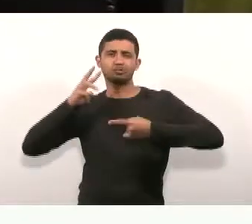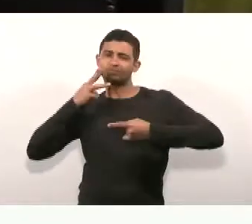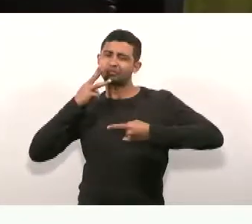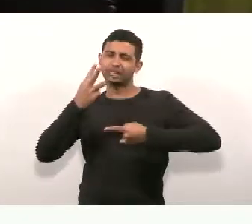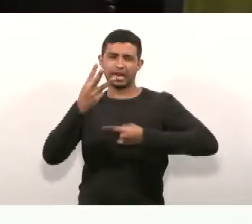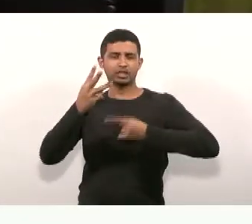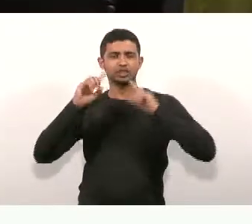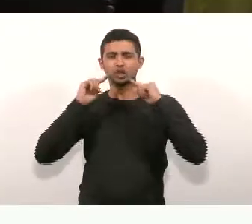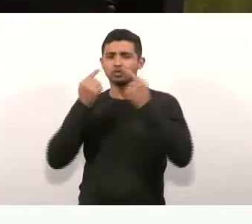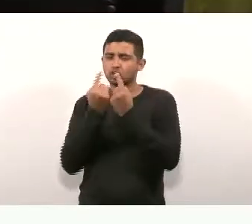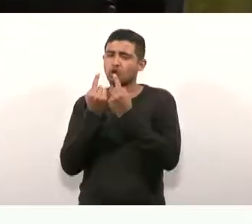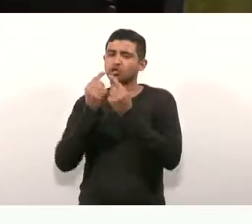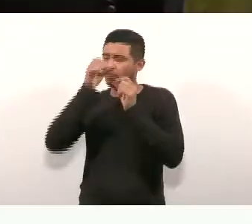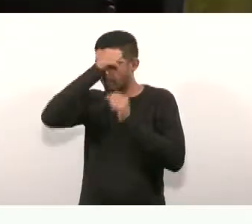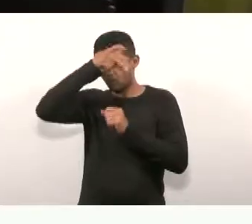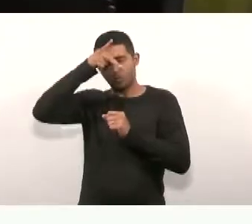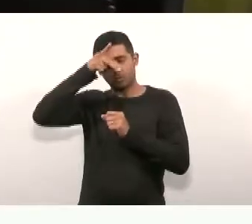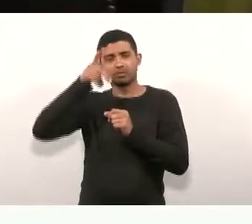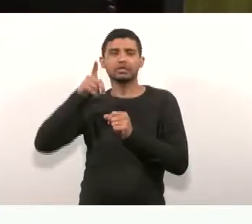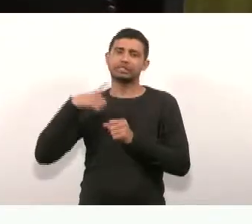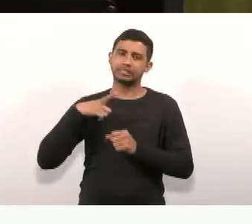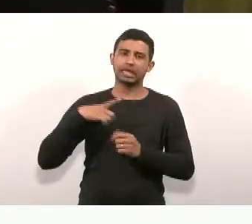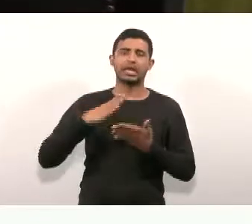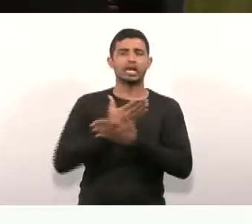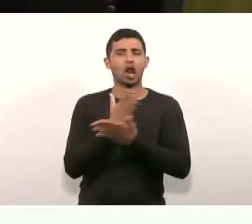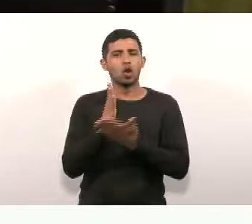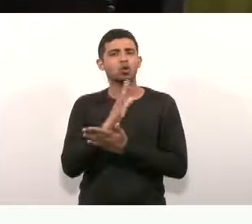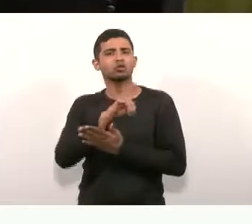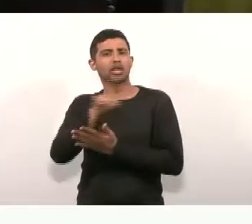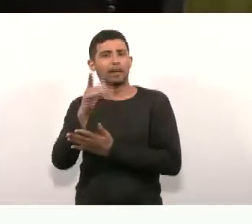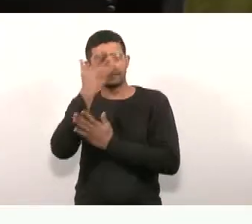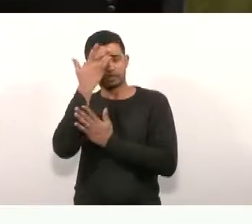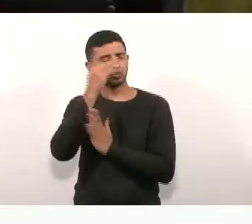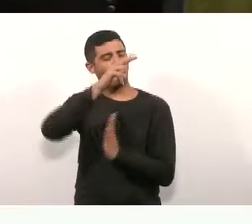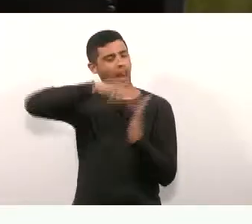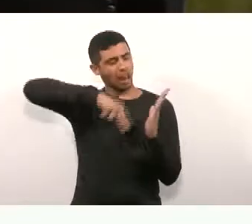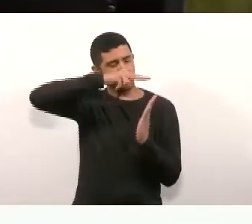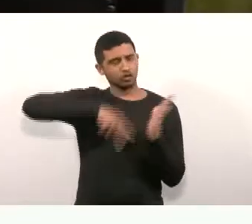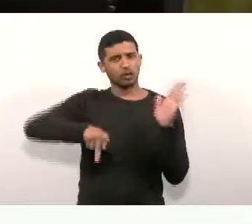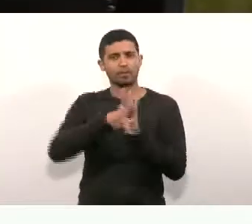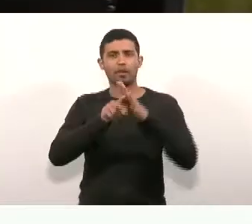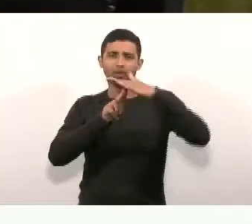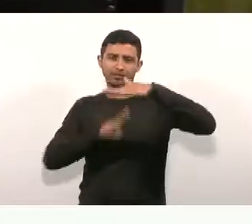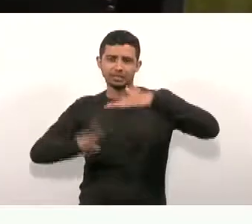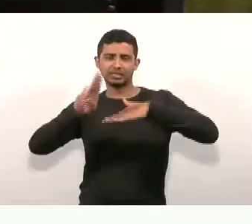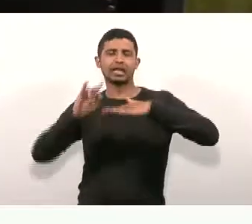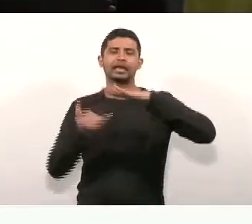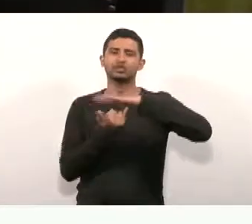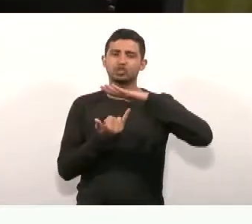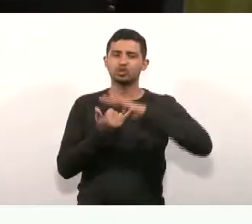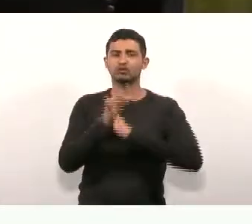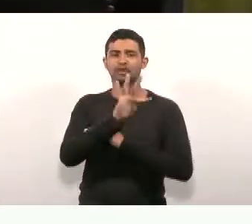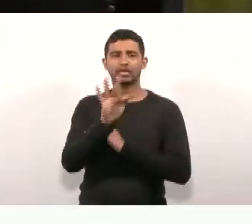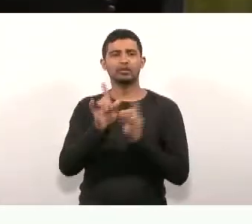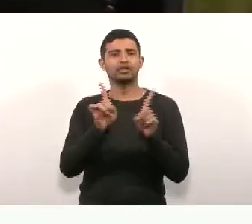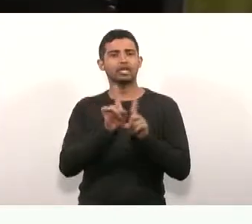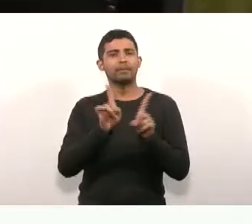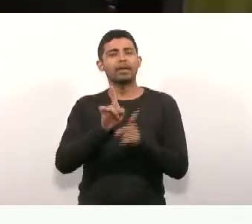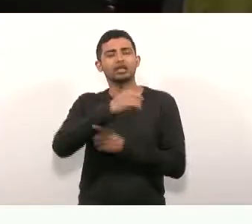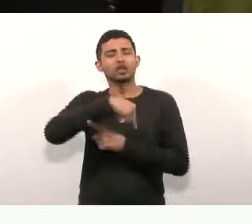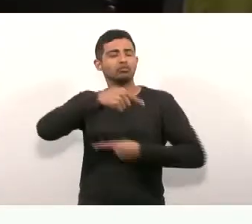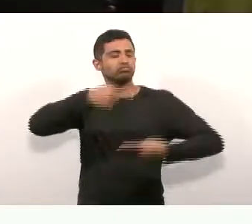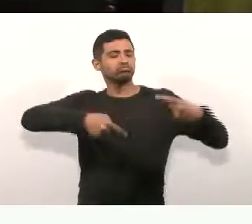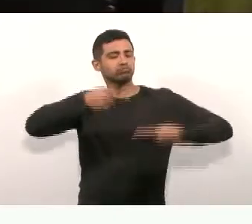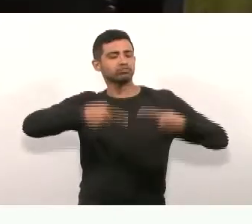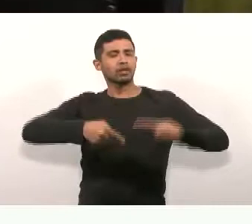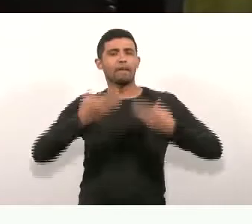públicas, tanto o que foi trazido pelos reitores das universidades e institutos federais, quanto também o que foi discutido a respeito do impacto na